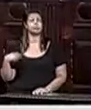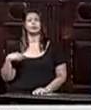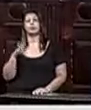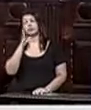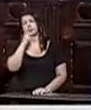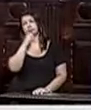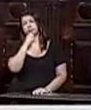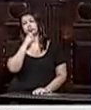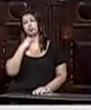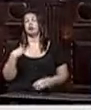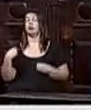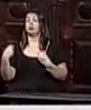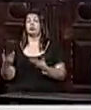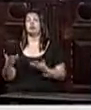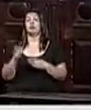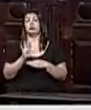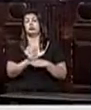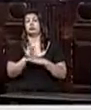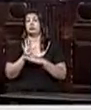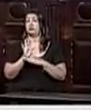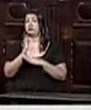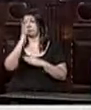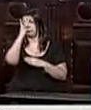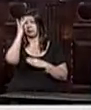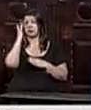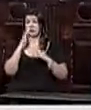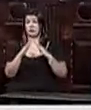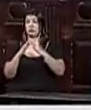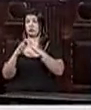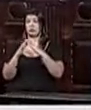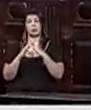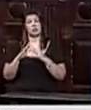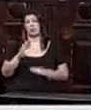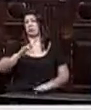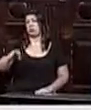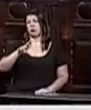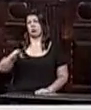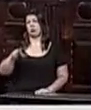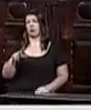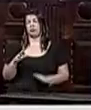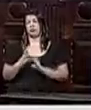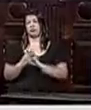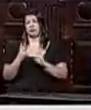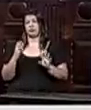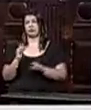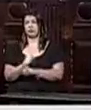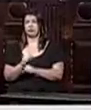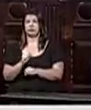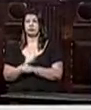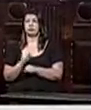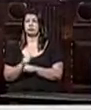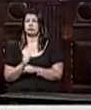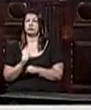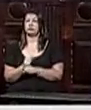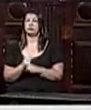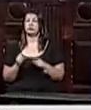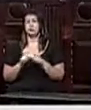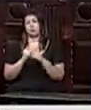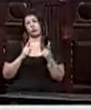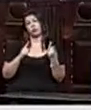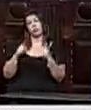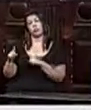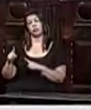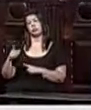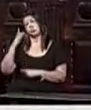contemplando pessoas que não são titulares do direito e, simultaneamente, perseguindo e inviabilizando